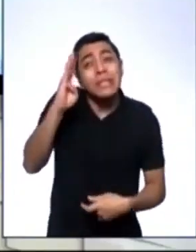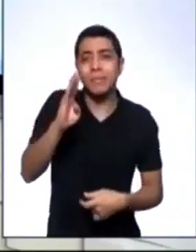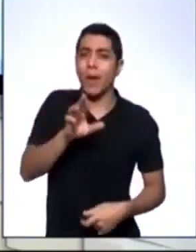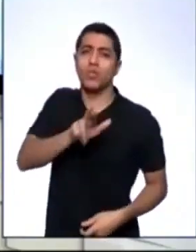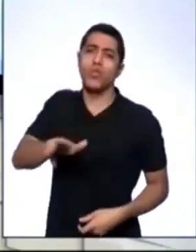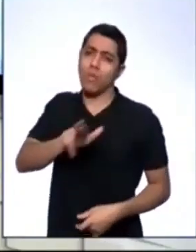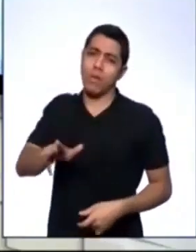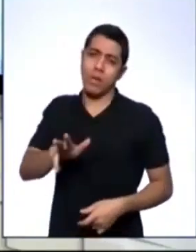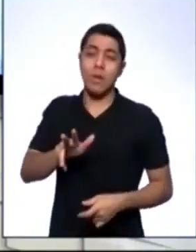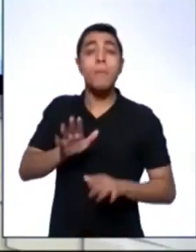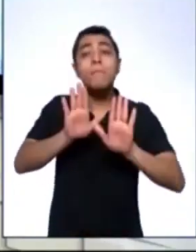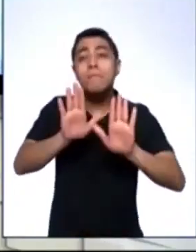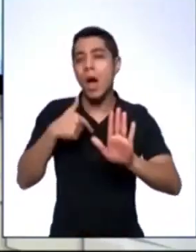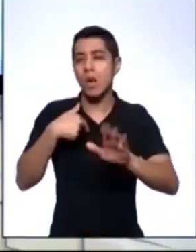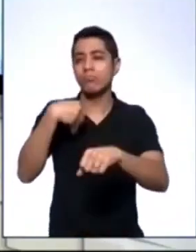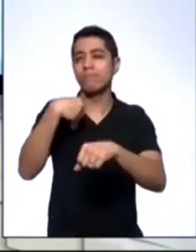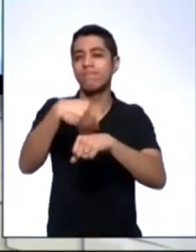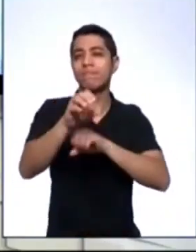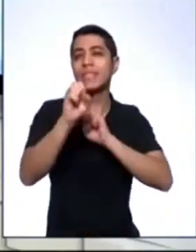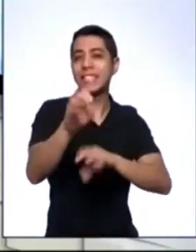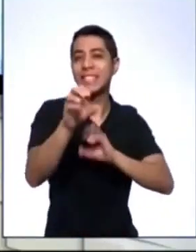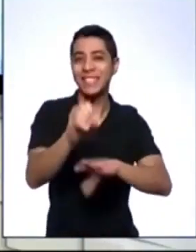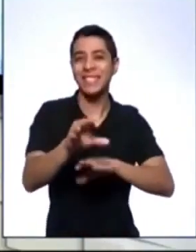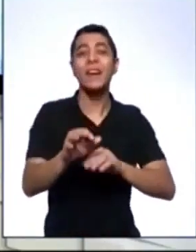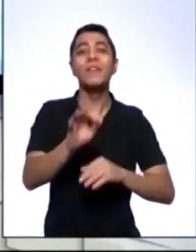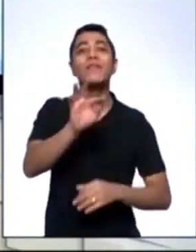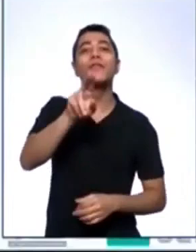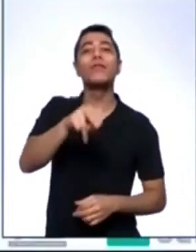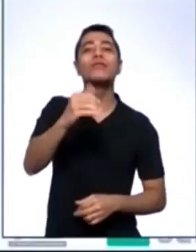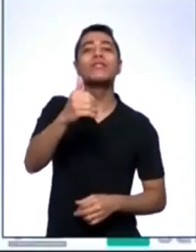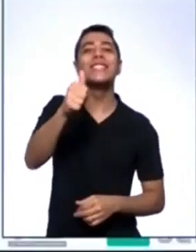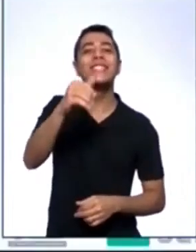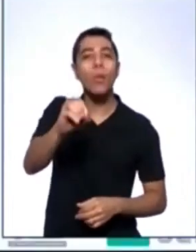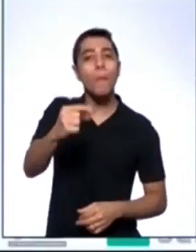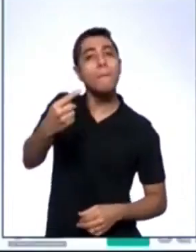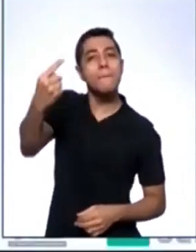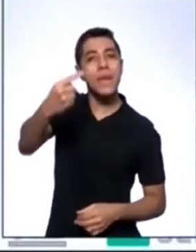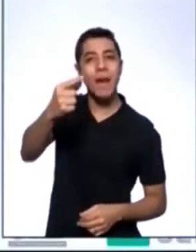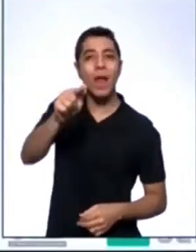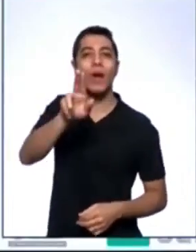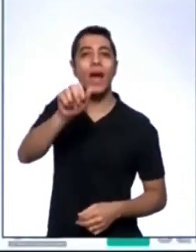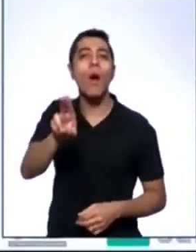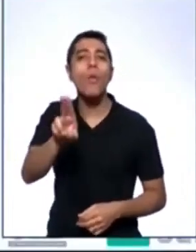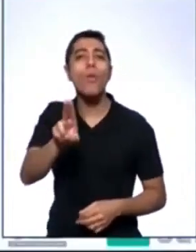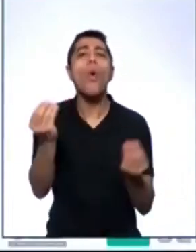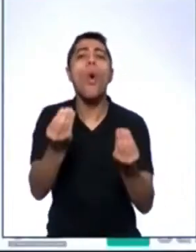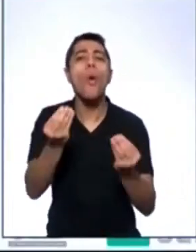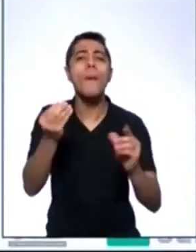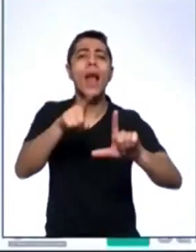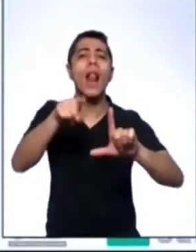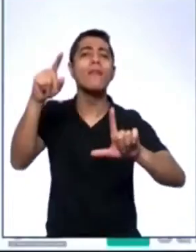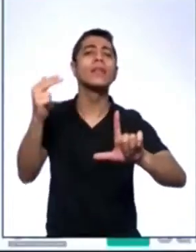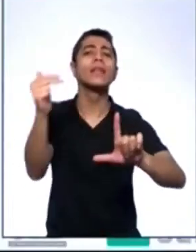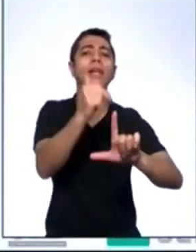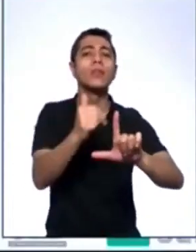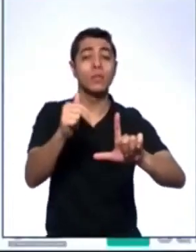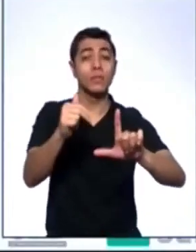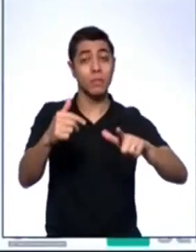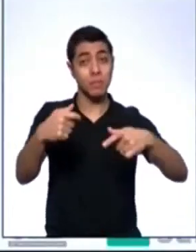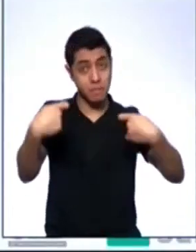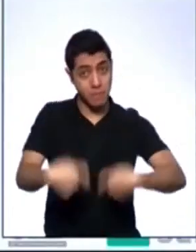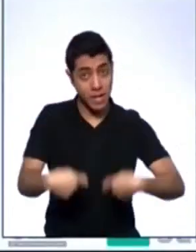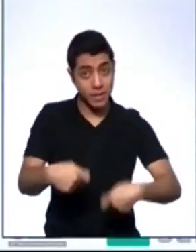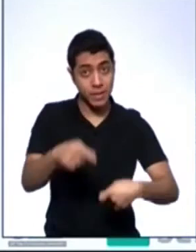uma reta da função do primeiro grau turma a gente coloca na sua cabeça que você tem que ter